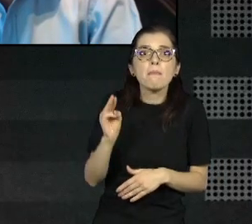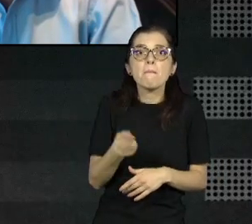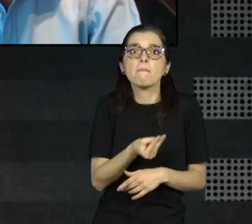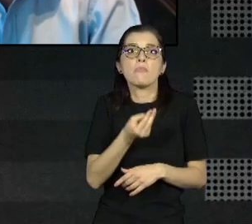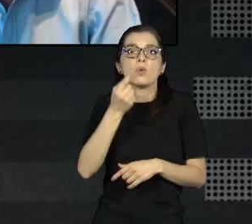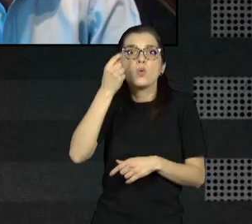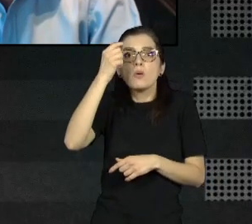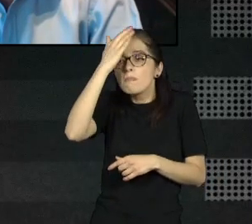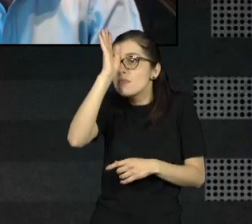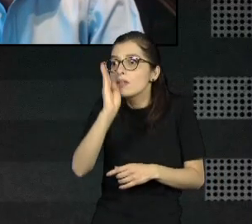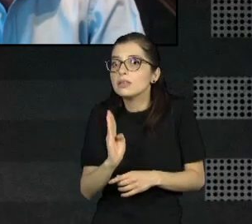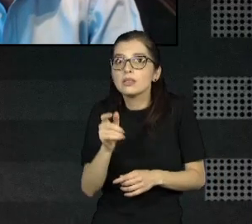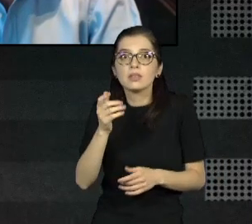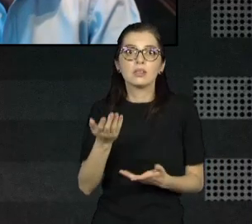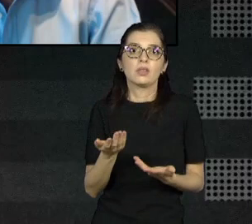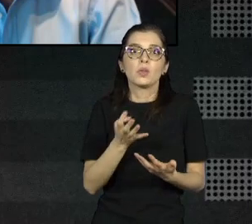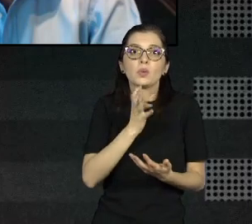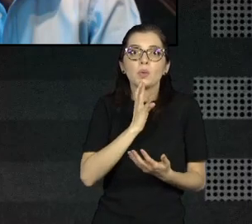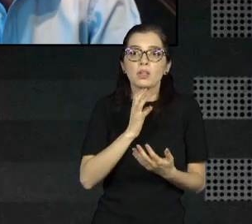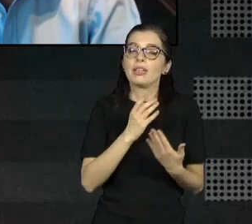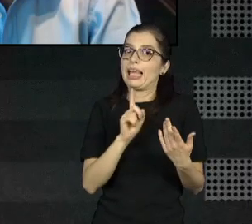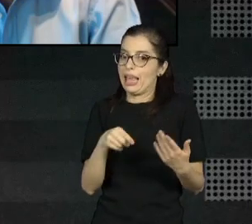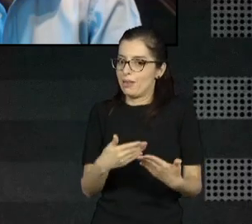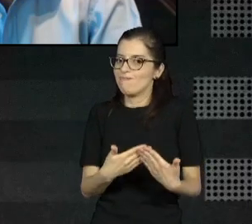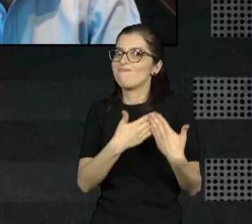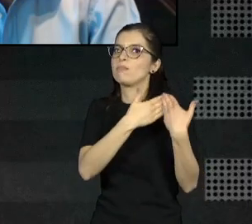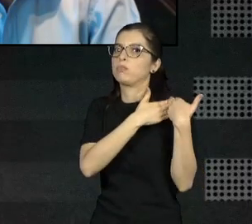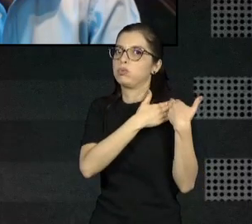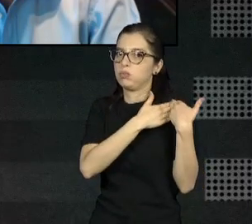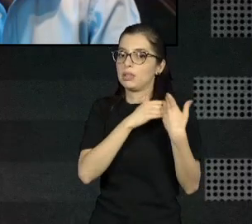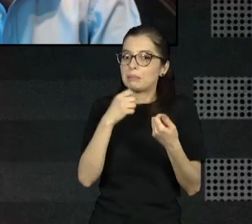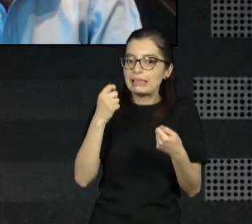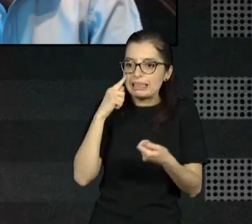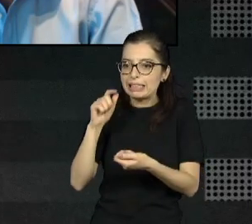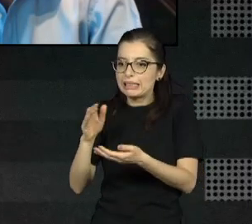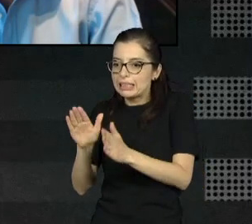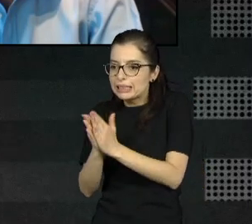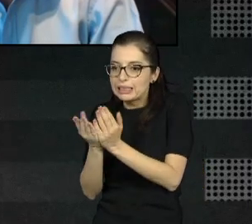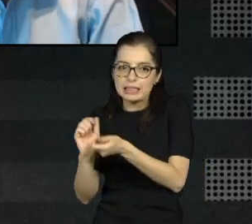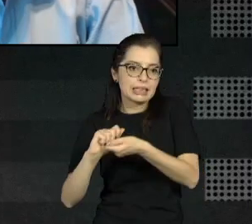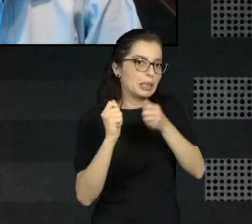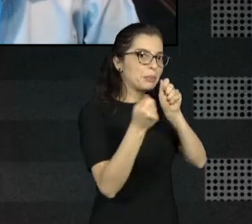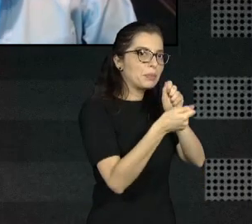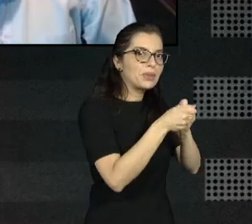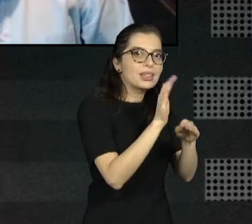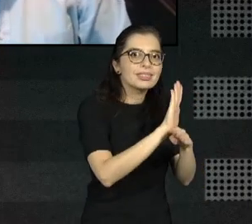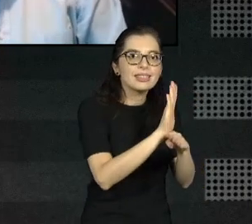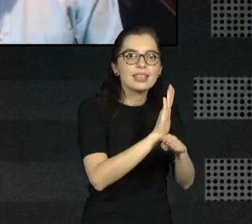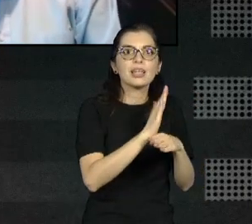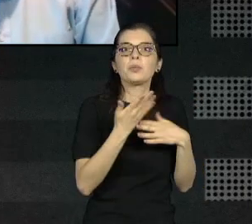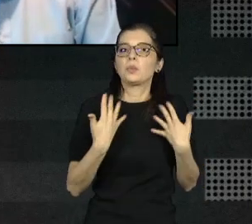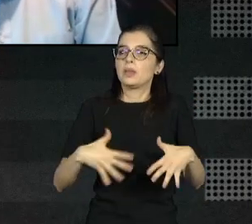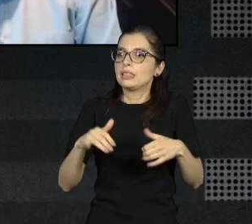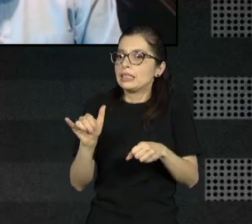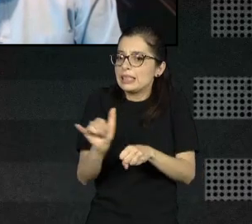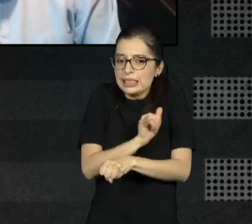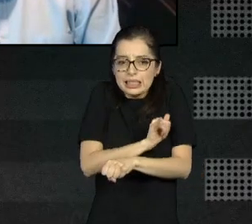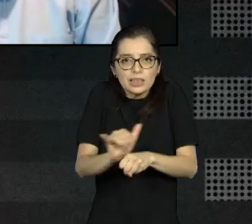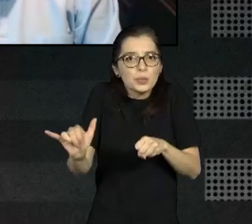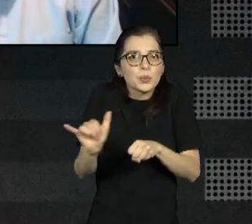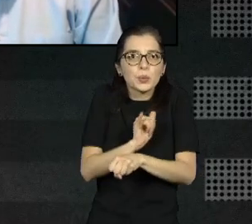live action era uma responsabilidade muito grande, feita com muito carinho, e eu só posso agradecer